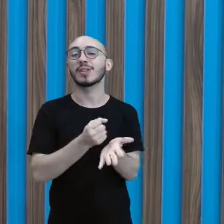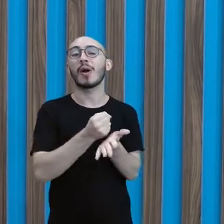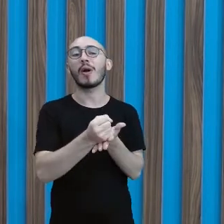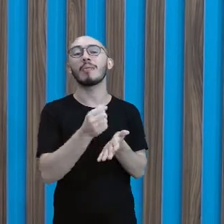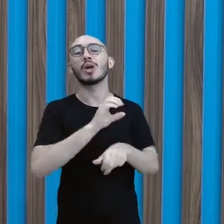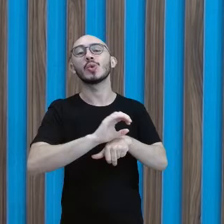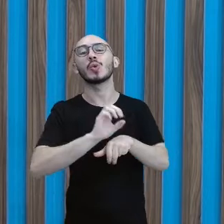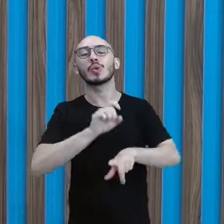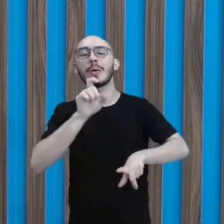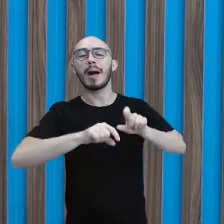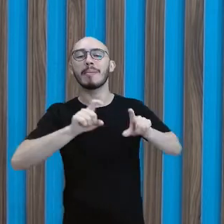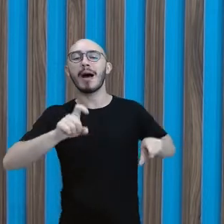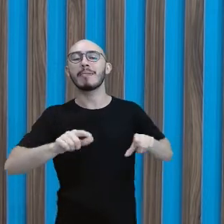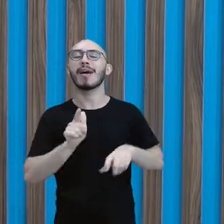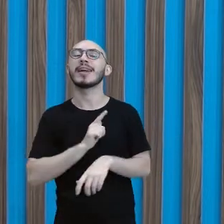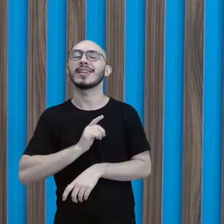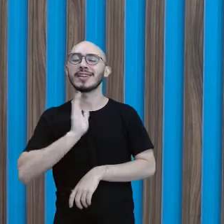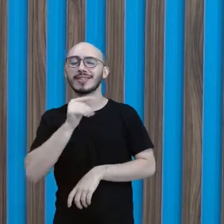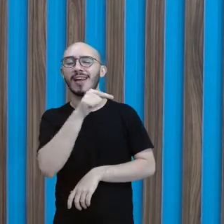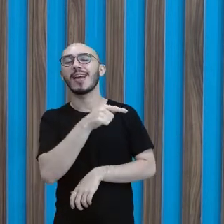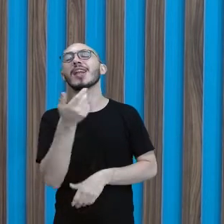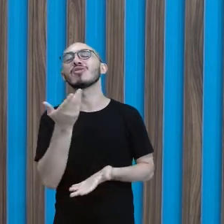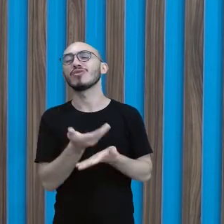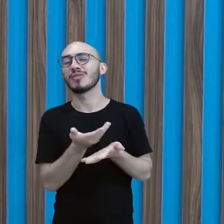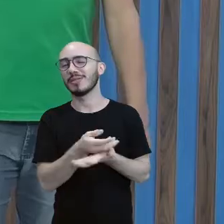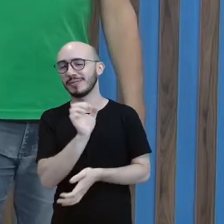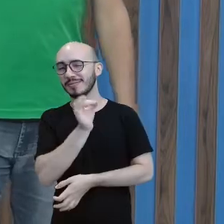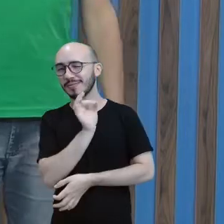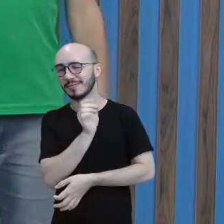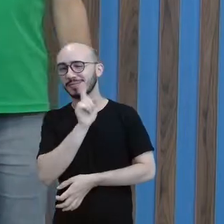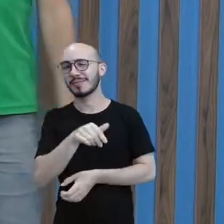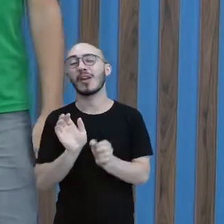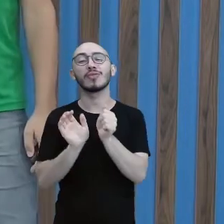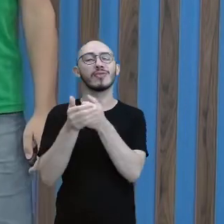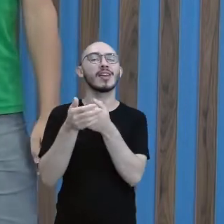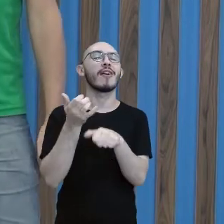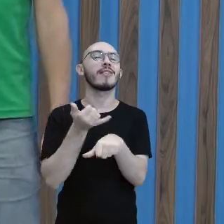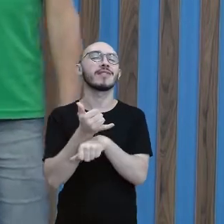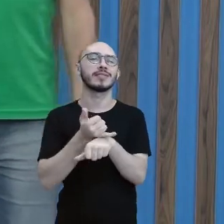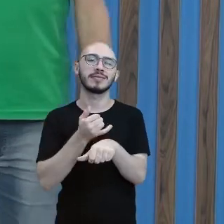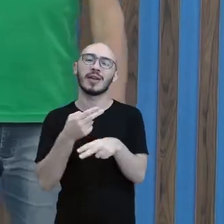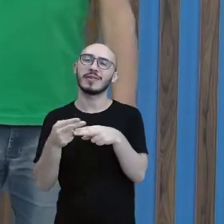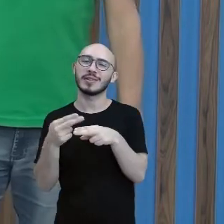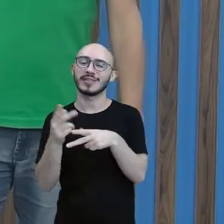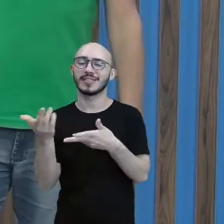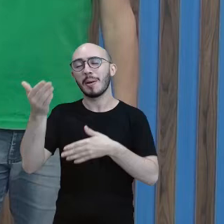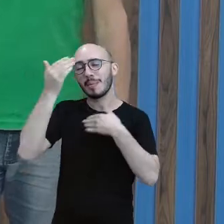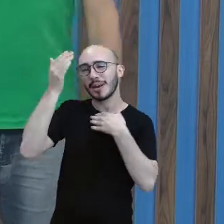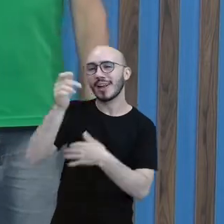de datilografia, tá só negando aí, ó, escondendo o passado. Oh, é isso aí, valeu